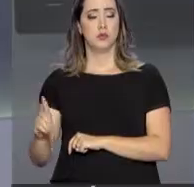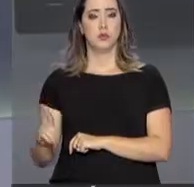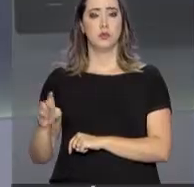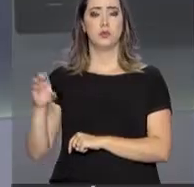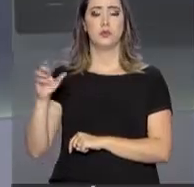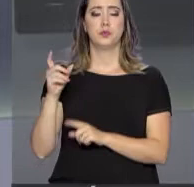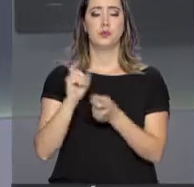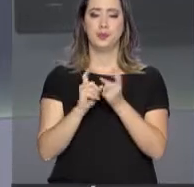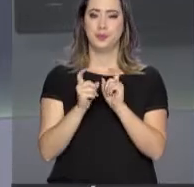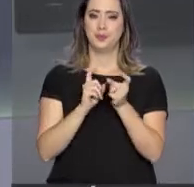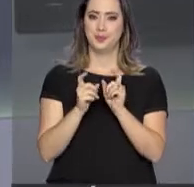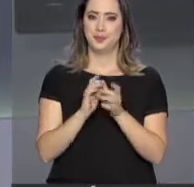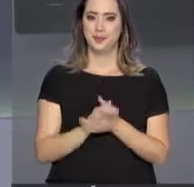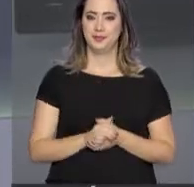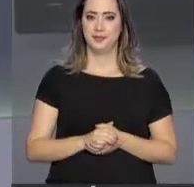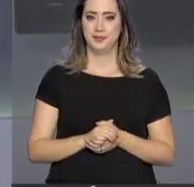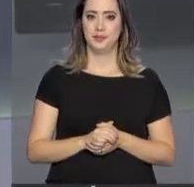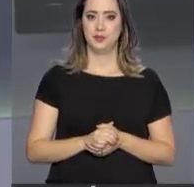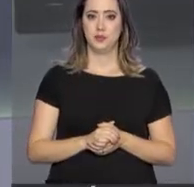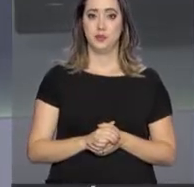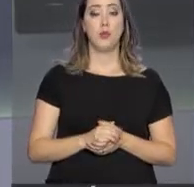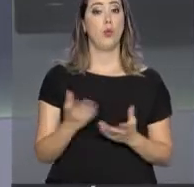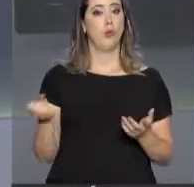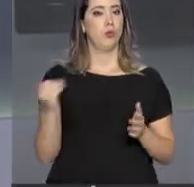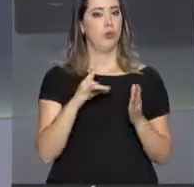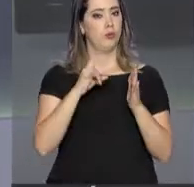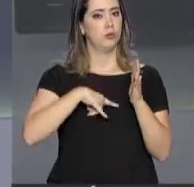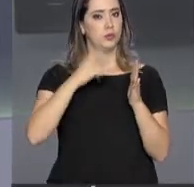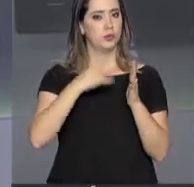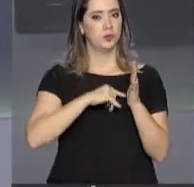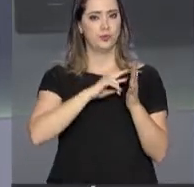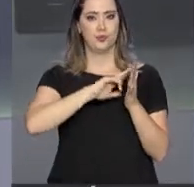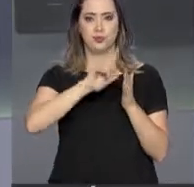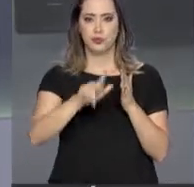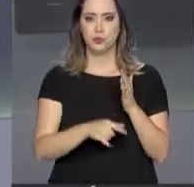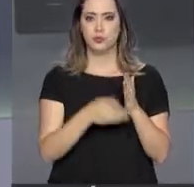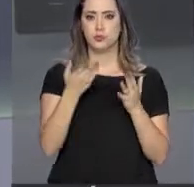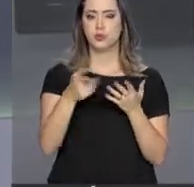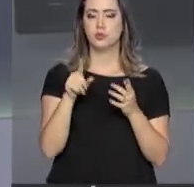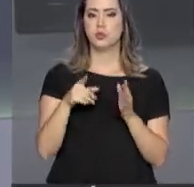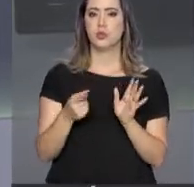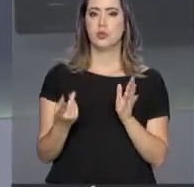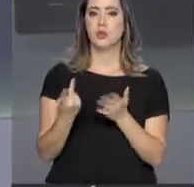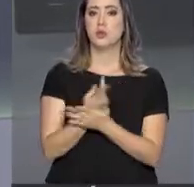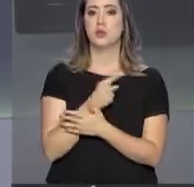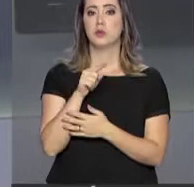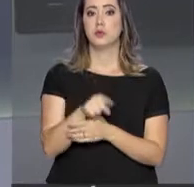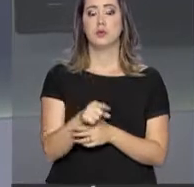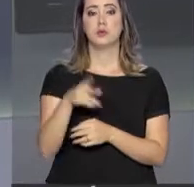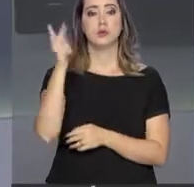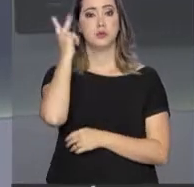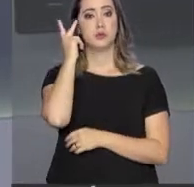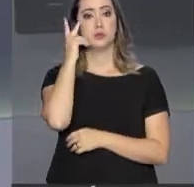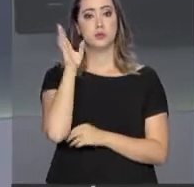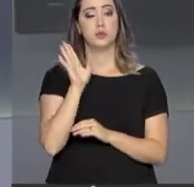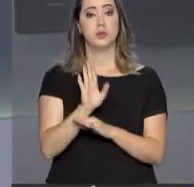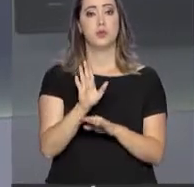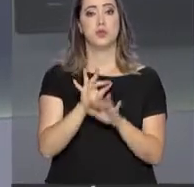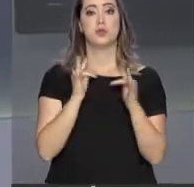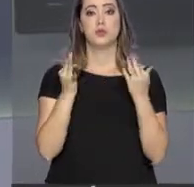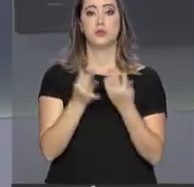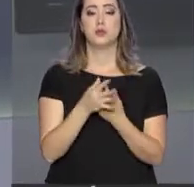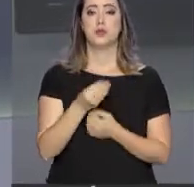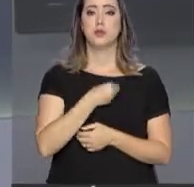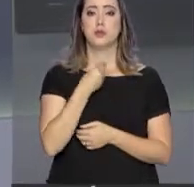um mutirão para retirar novos documentos pessoais e profissionais isso é o que está sendo feito em são paulo para ajudar as famílias